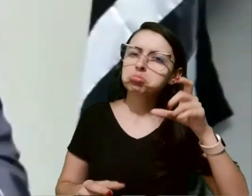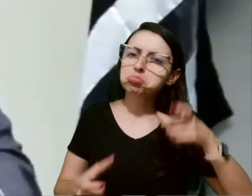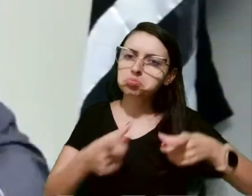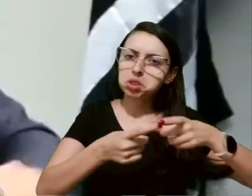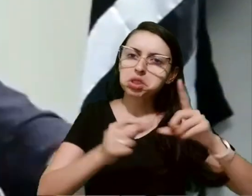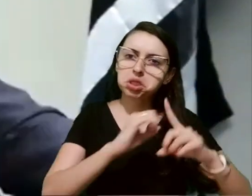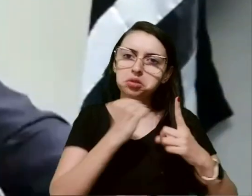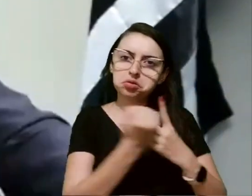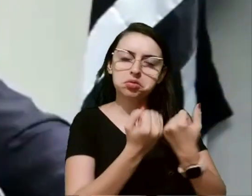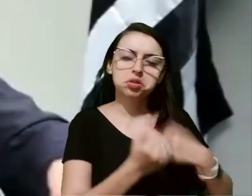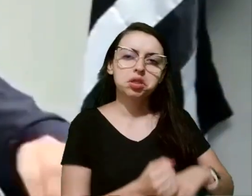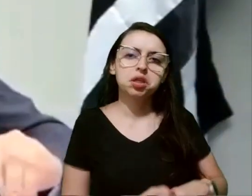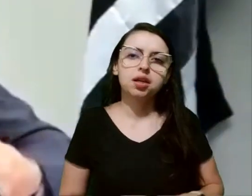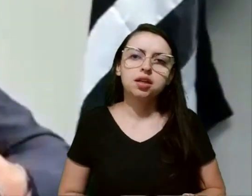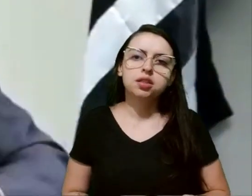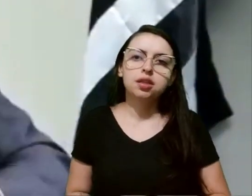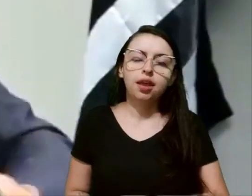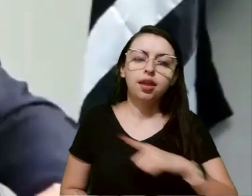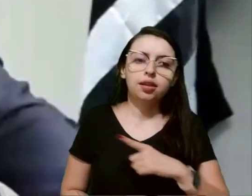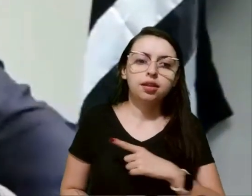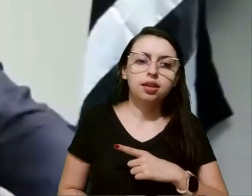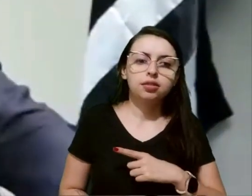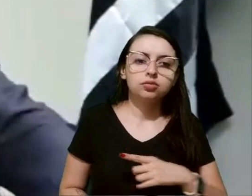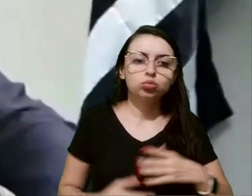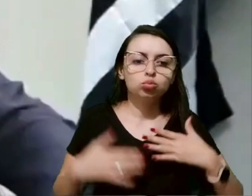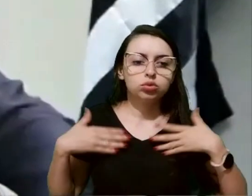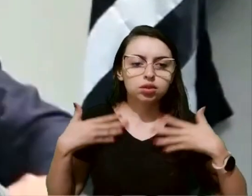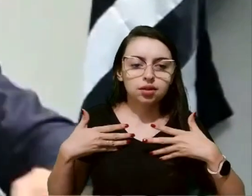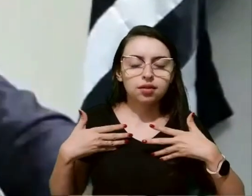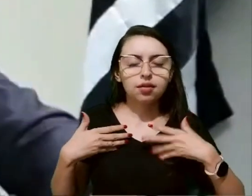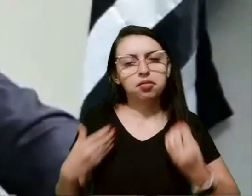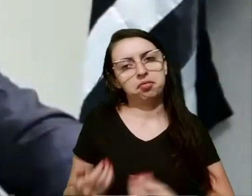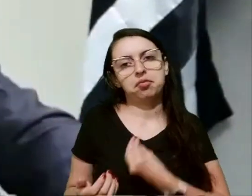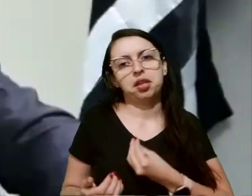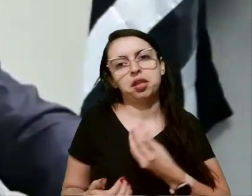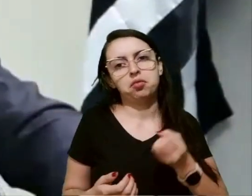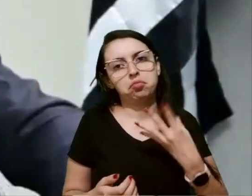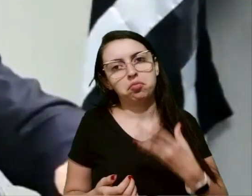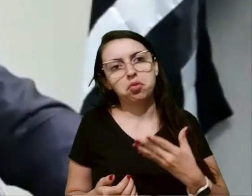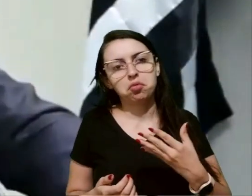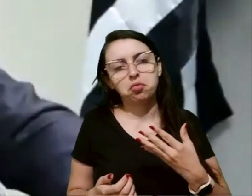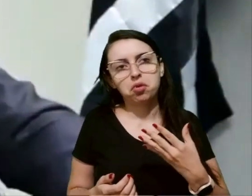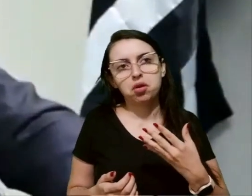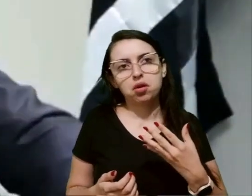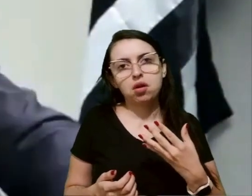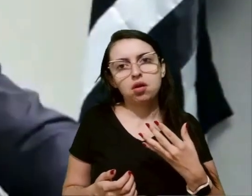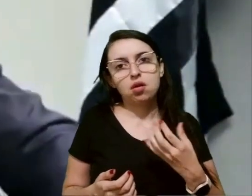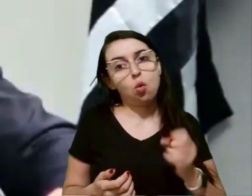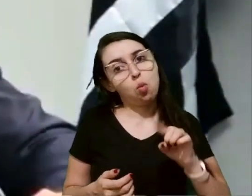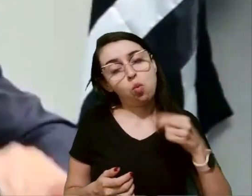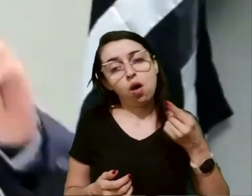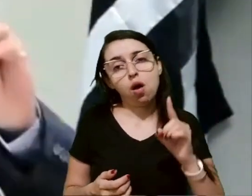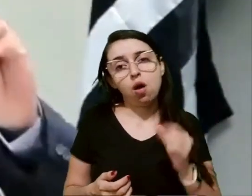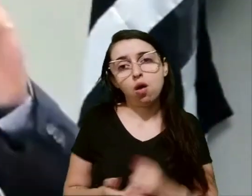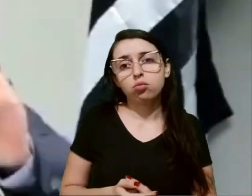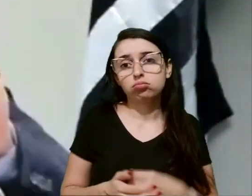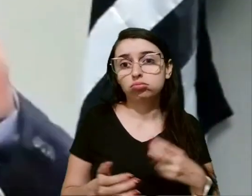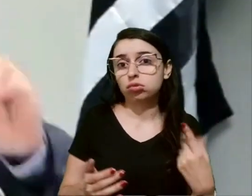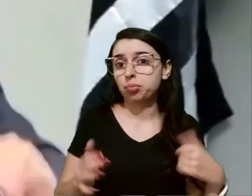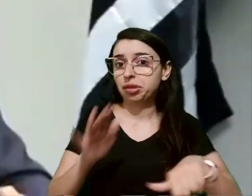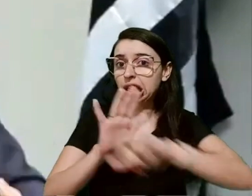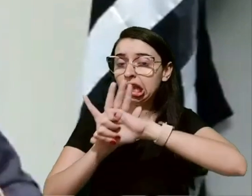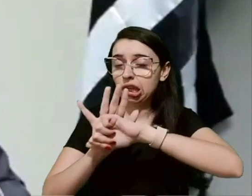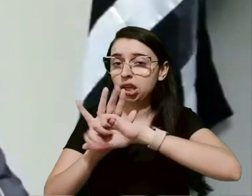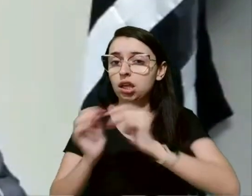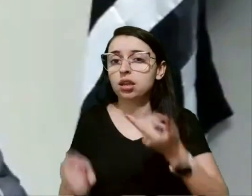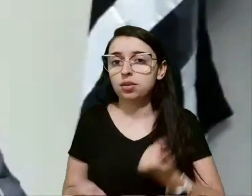que eh, tem uma propensão natural, estável, né, a cometer ilícitos, eu lembro de eu